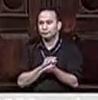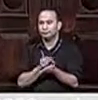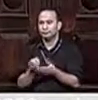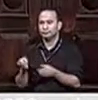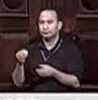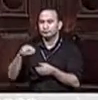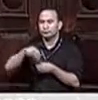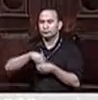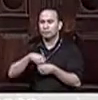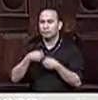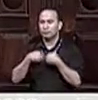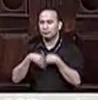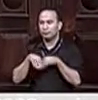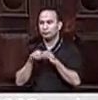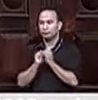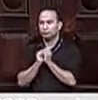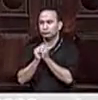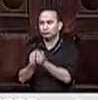Fomos acompanhados,